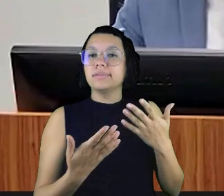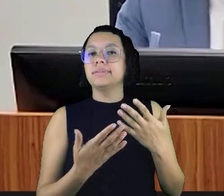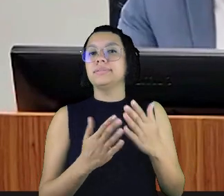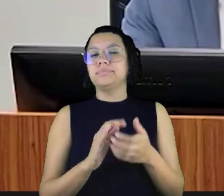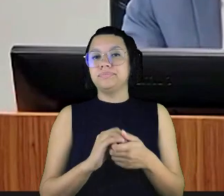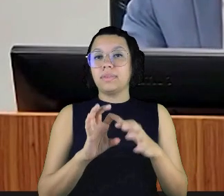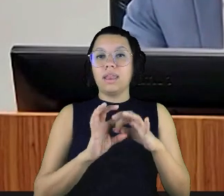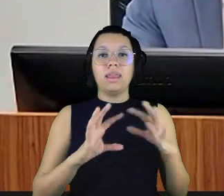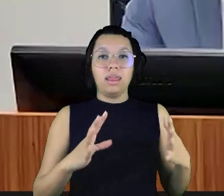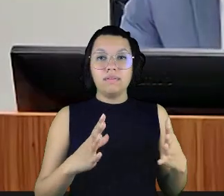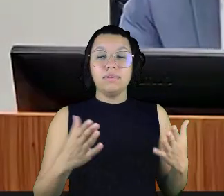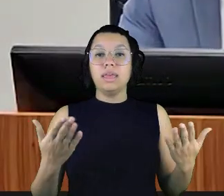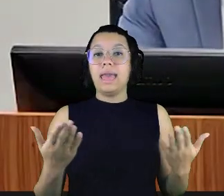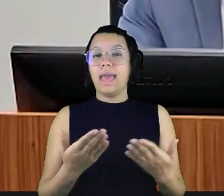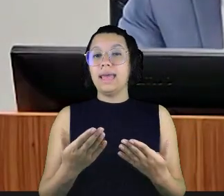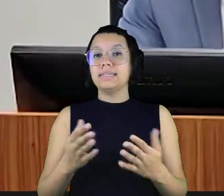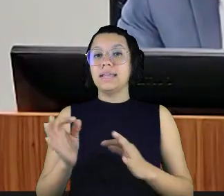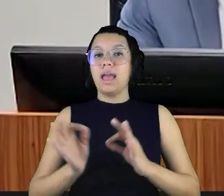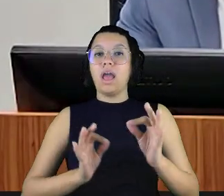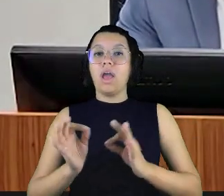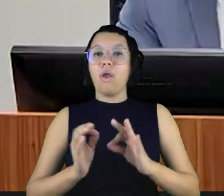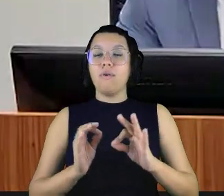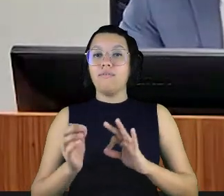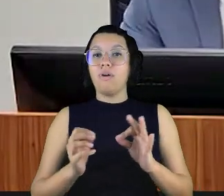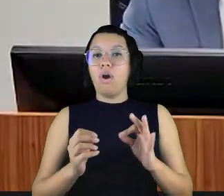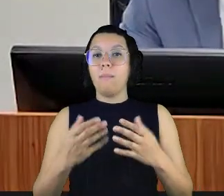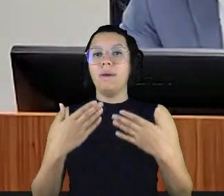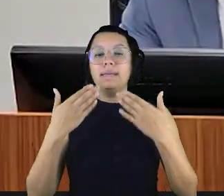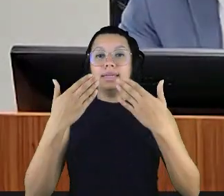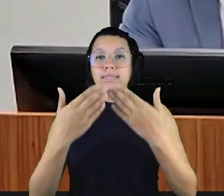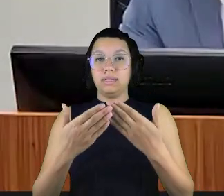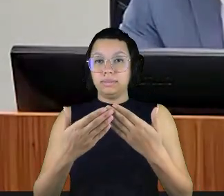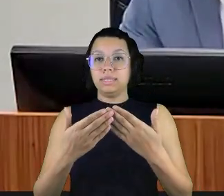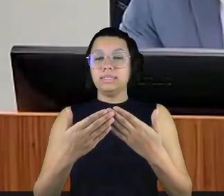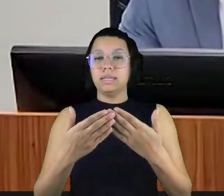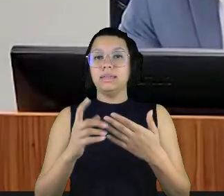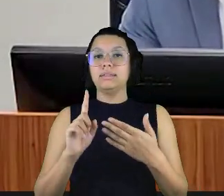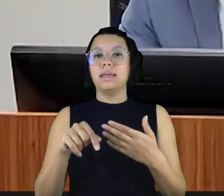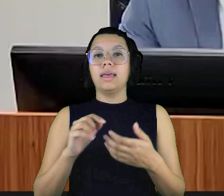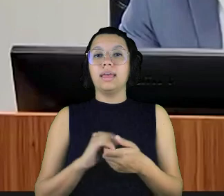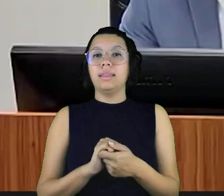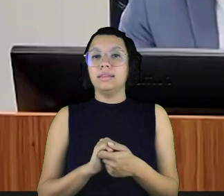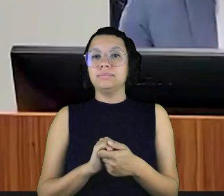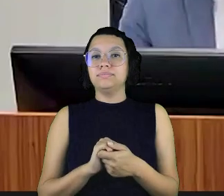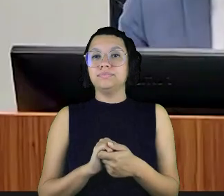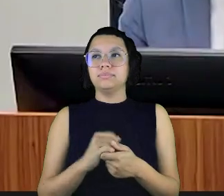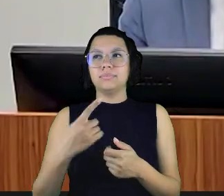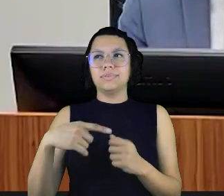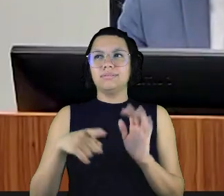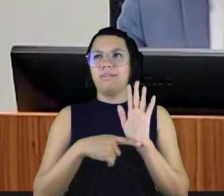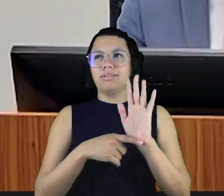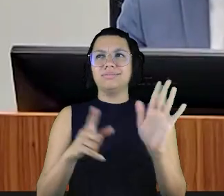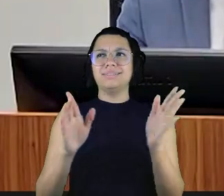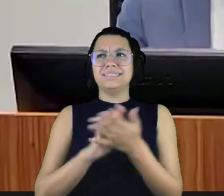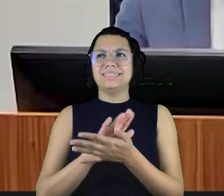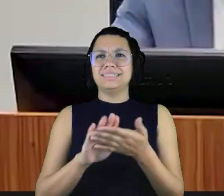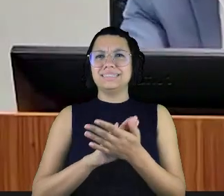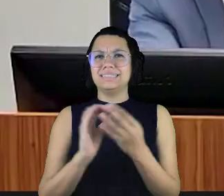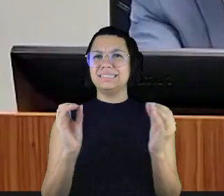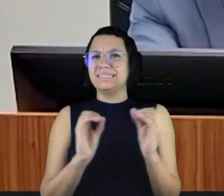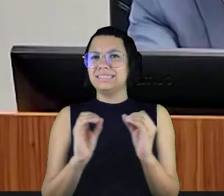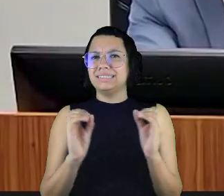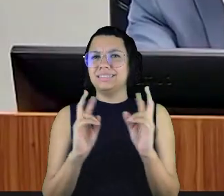meus caros, ela não vai ajudar em nada em relação a isso. Não pensem os amigos